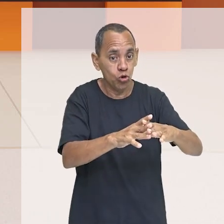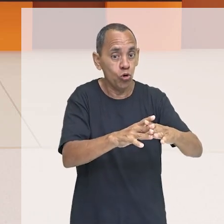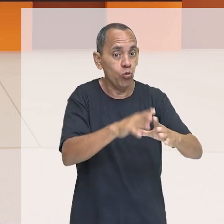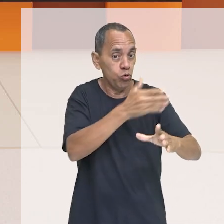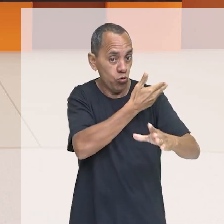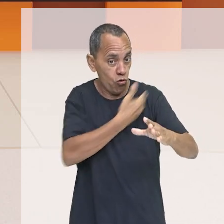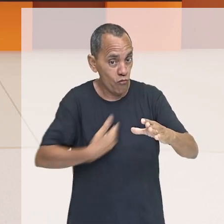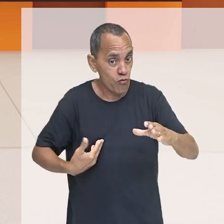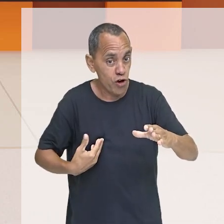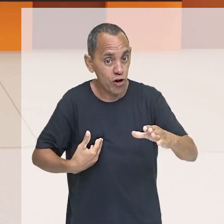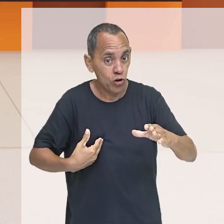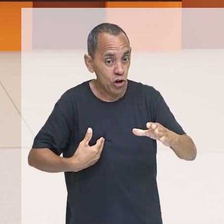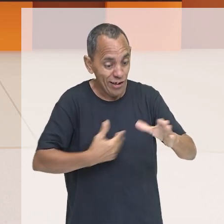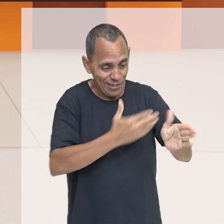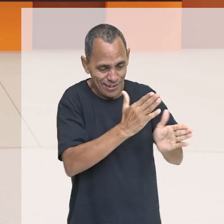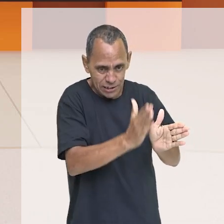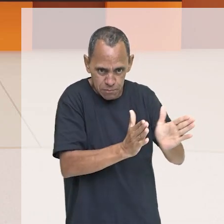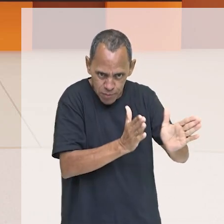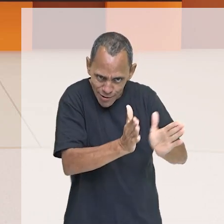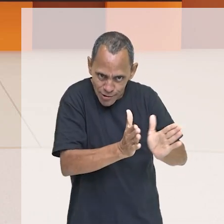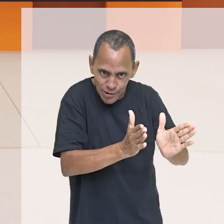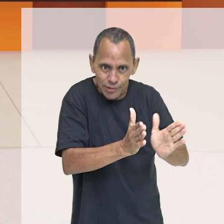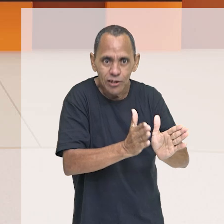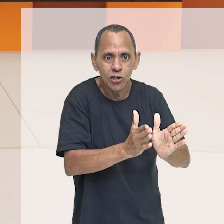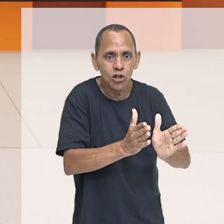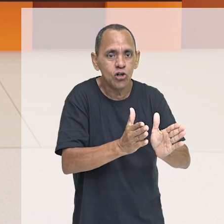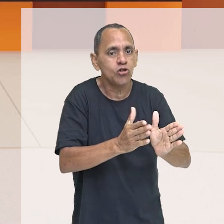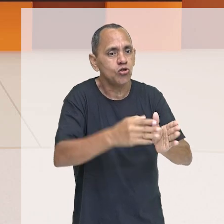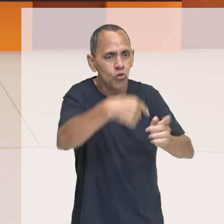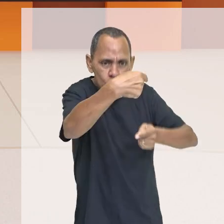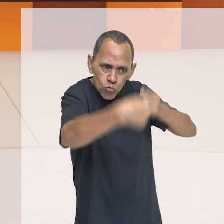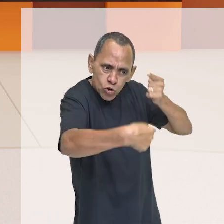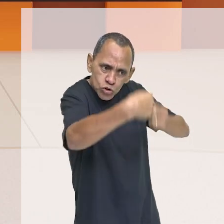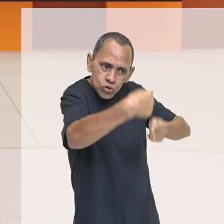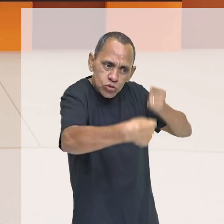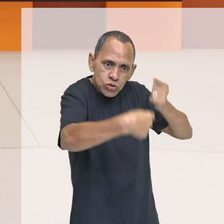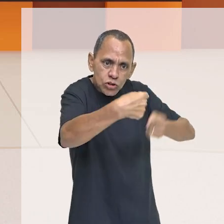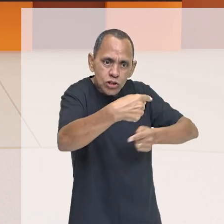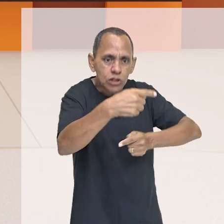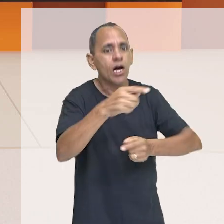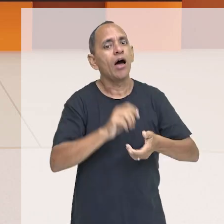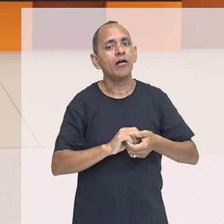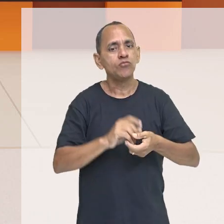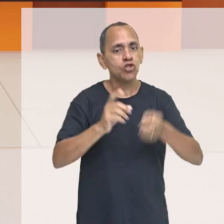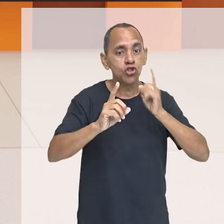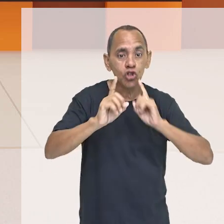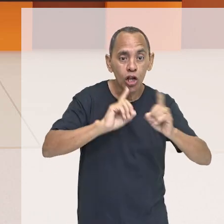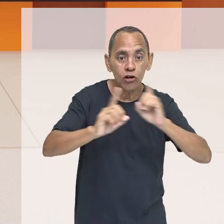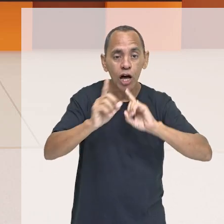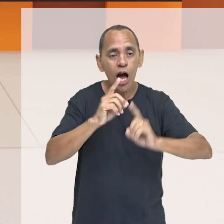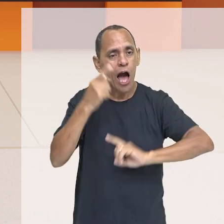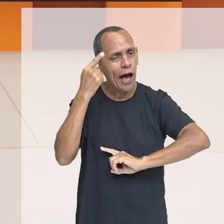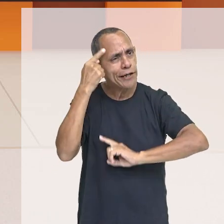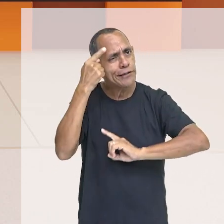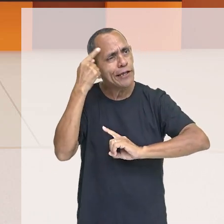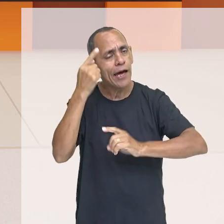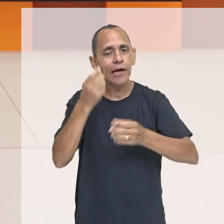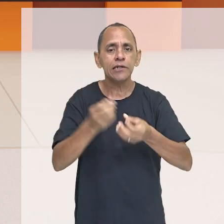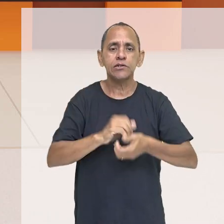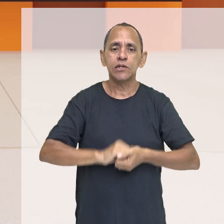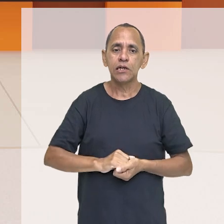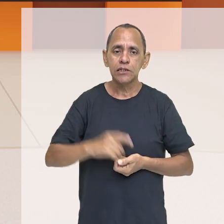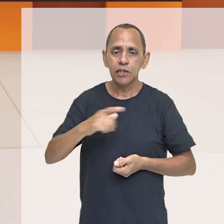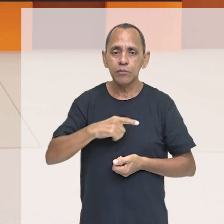naquele momento vão conversar, vão dialogar, vão ter ideias que melhor ajudem e auxiliem